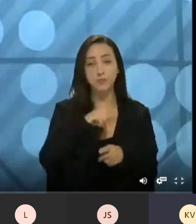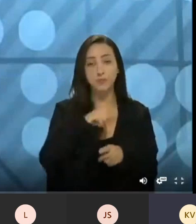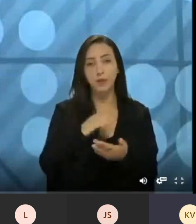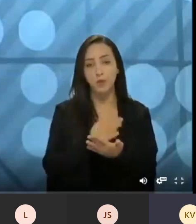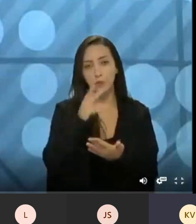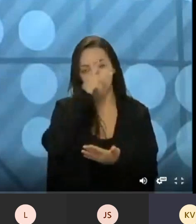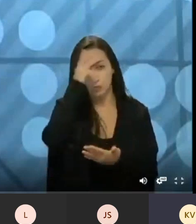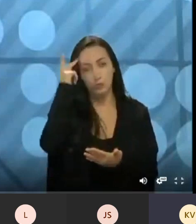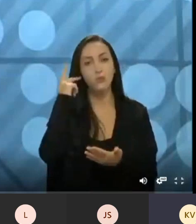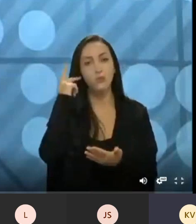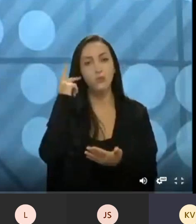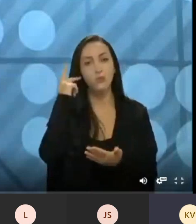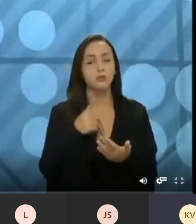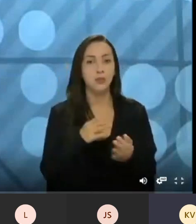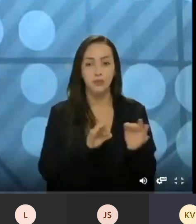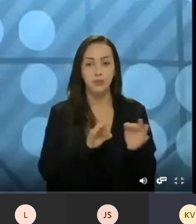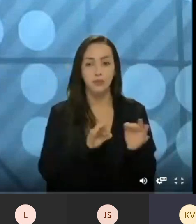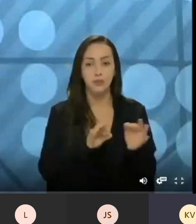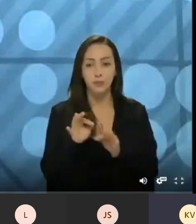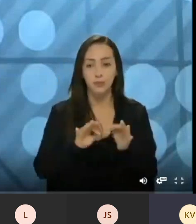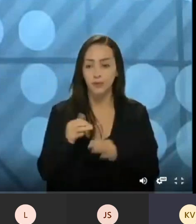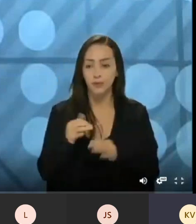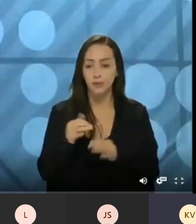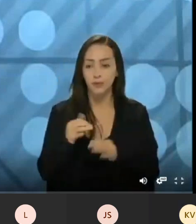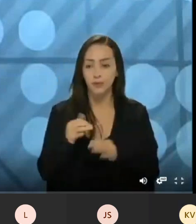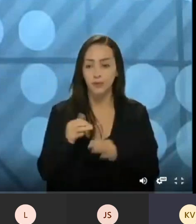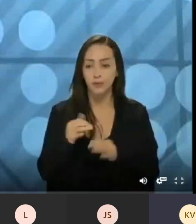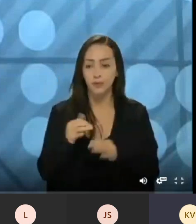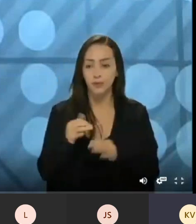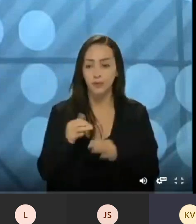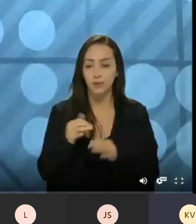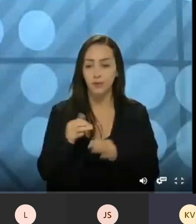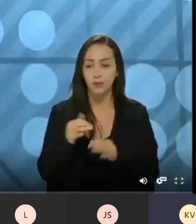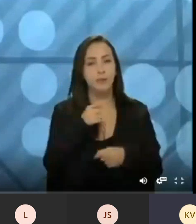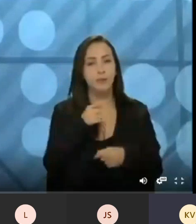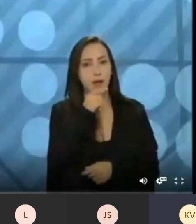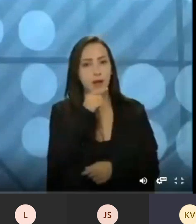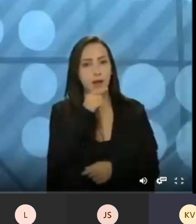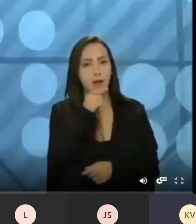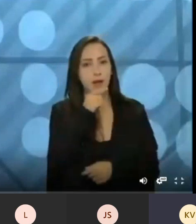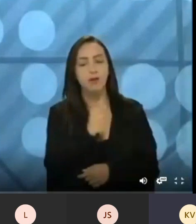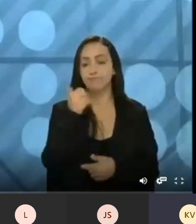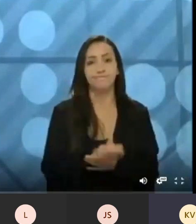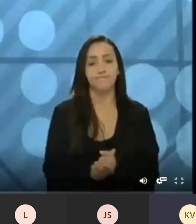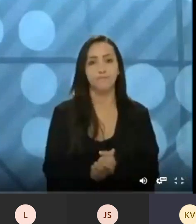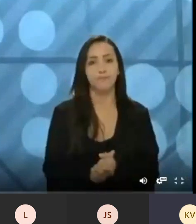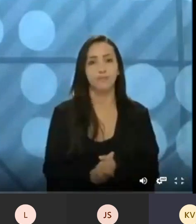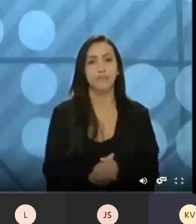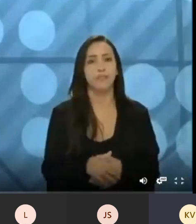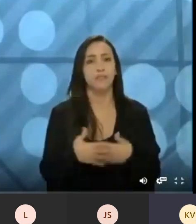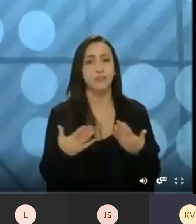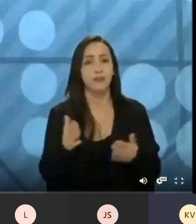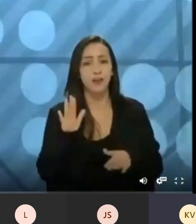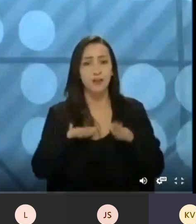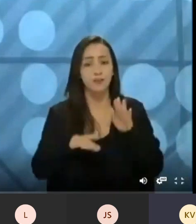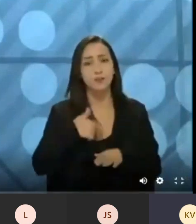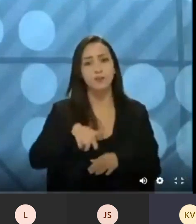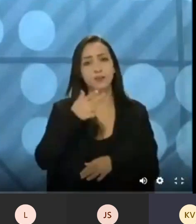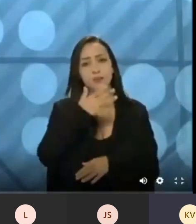celular ou o celular para despertar, para lembrar que tem que tomar água. Então, com essa rotina muito cheia, a gente